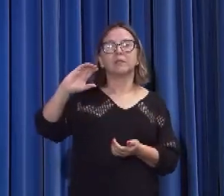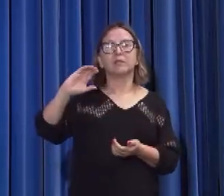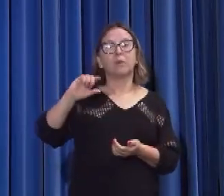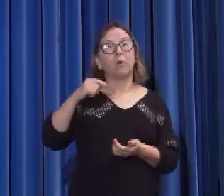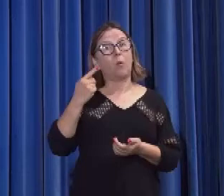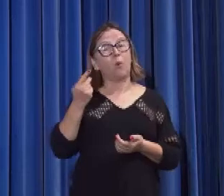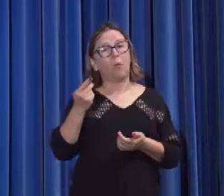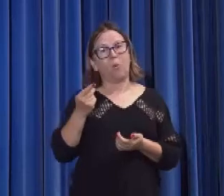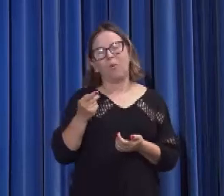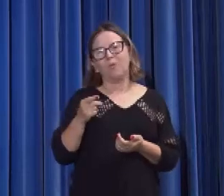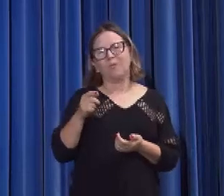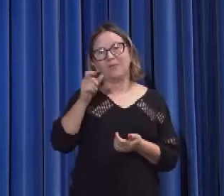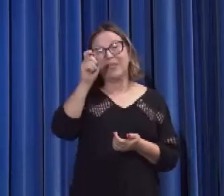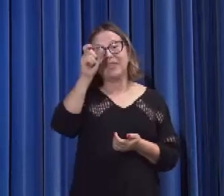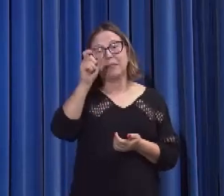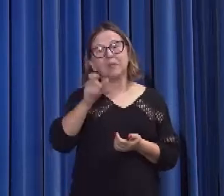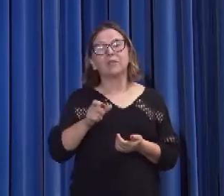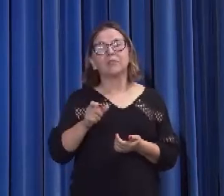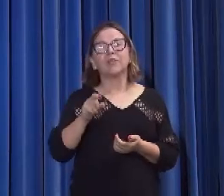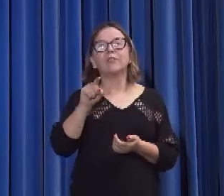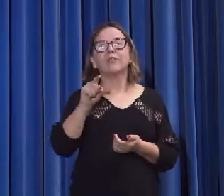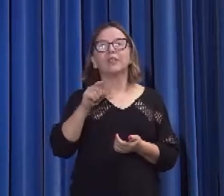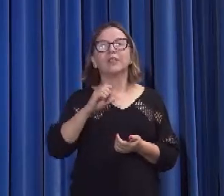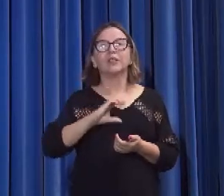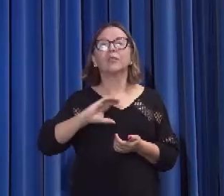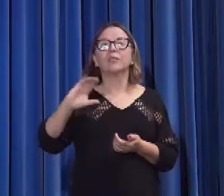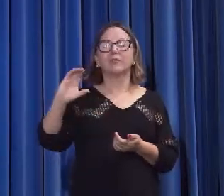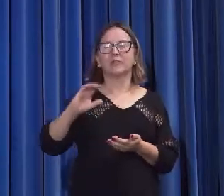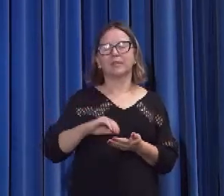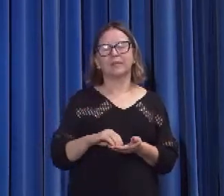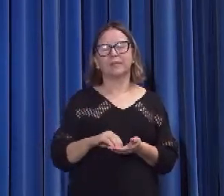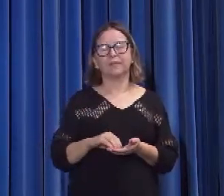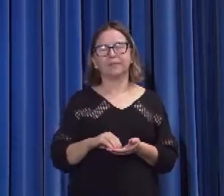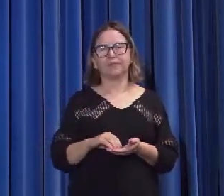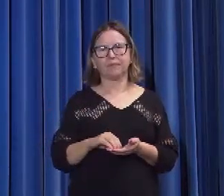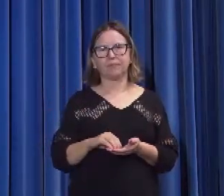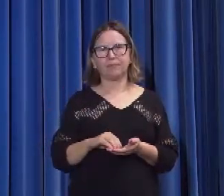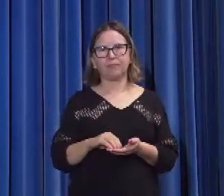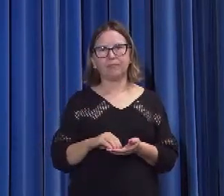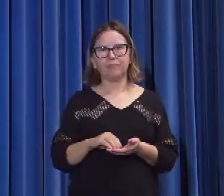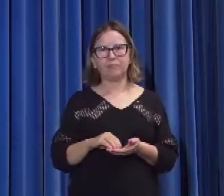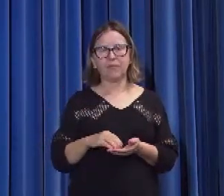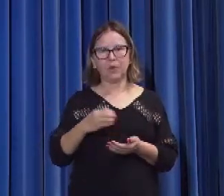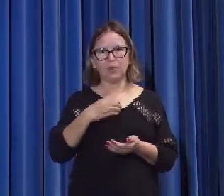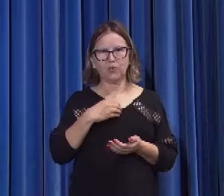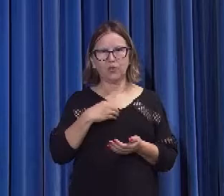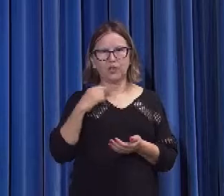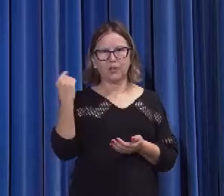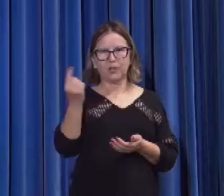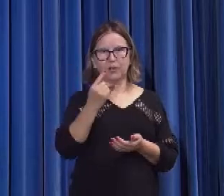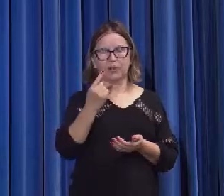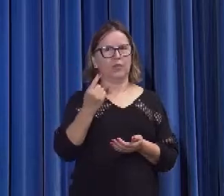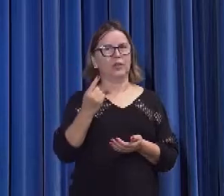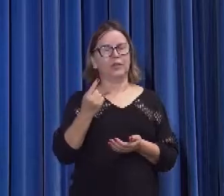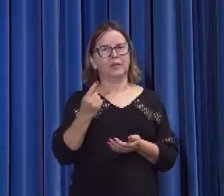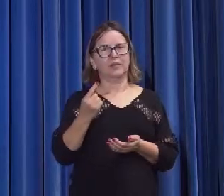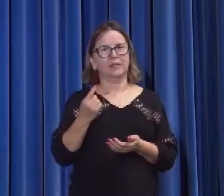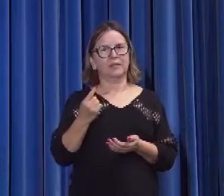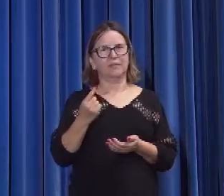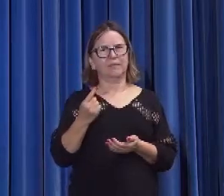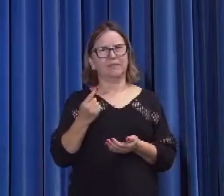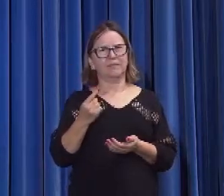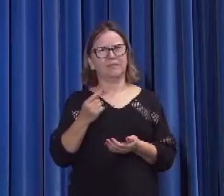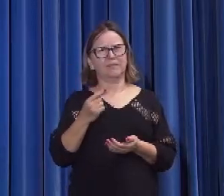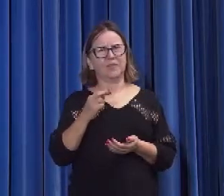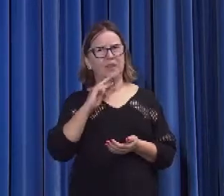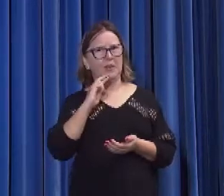Voltando aqui para o boletim, a maneira como reagimos às circunstâncias da vida demonstra aquilo que